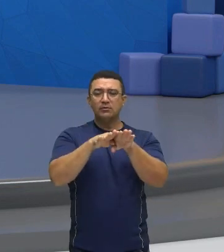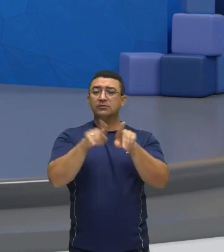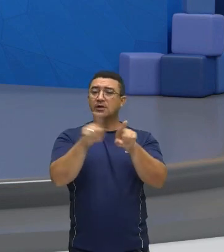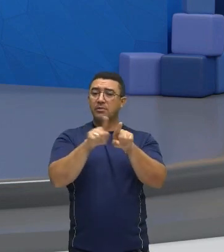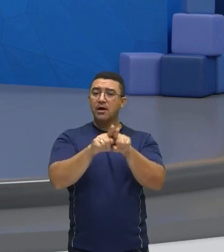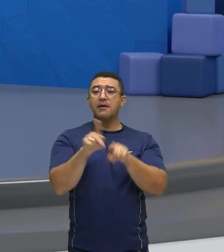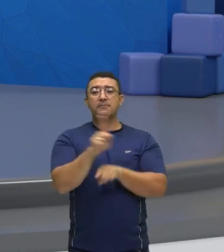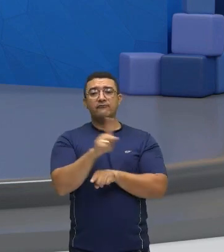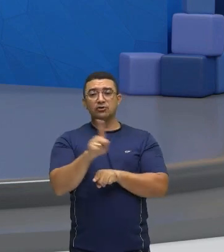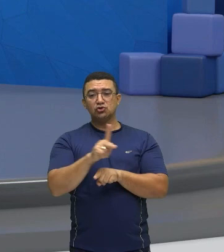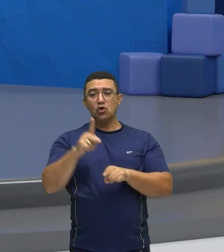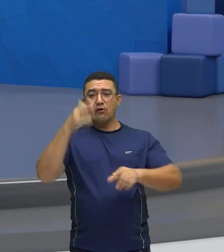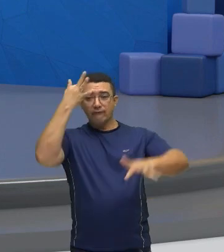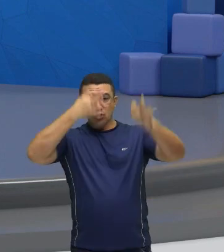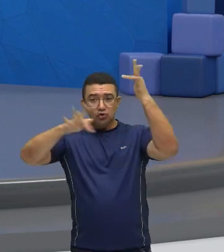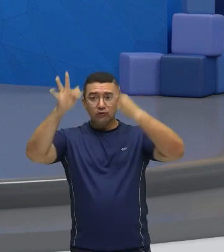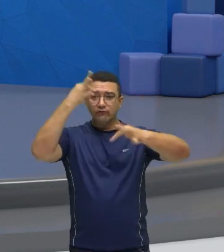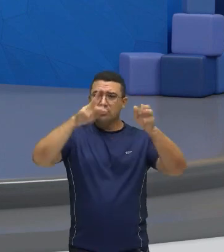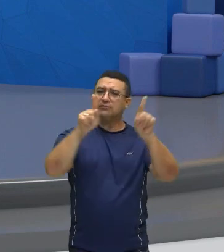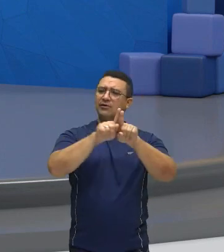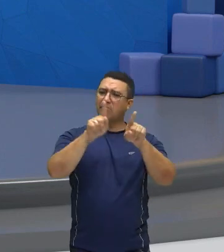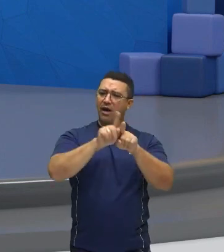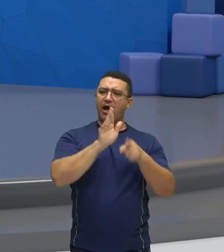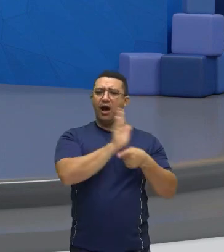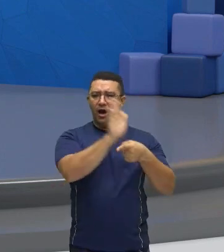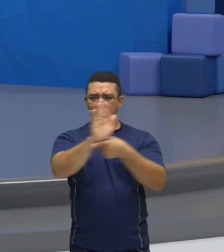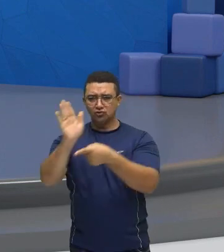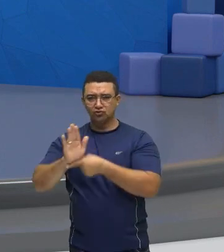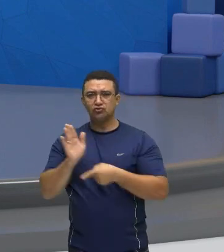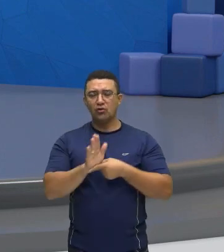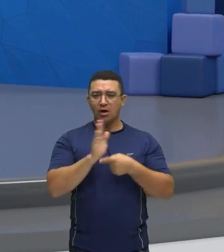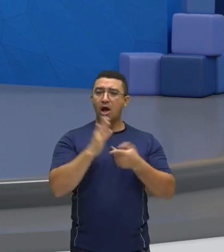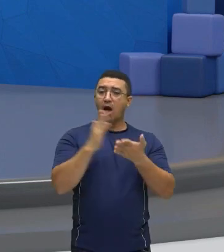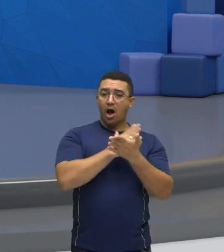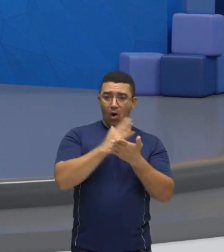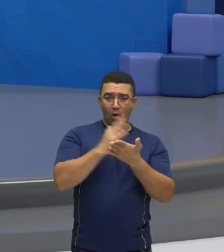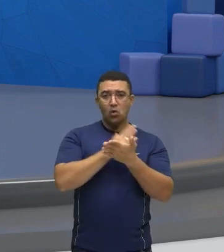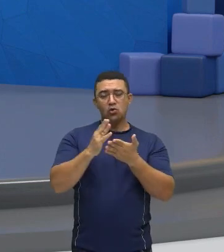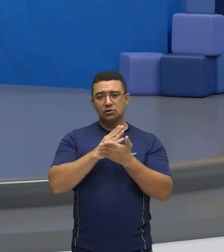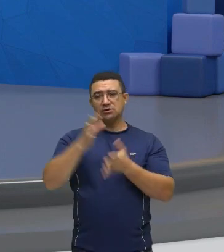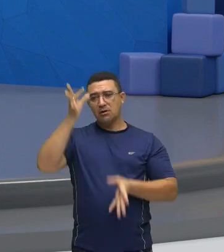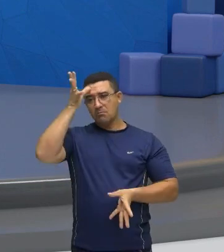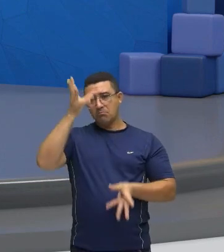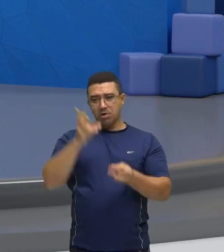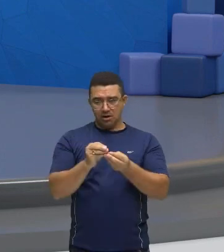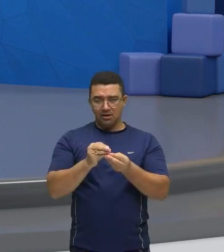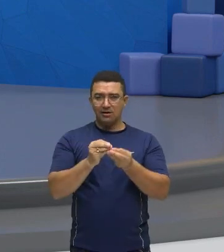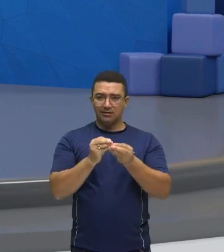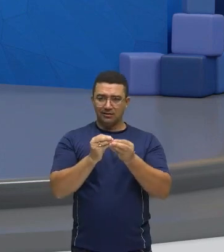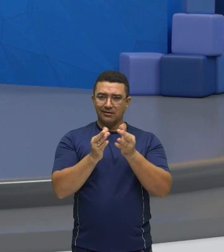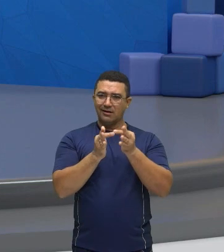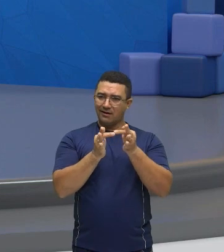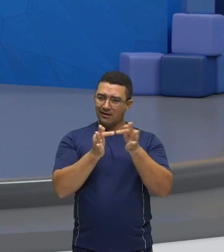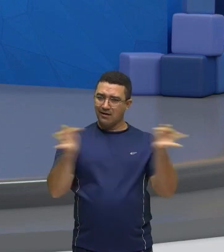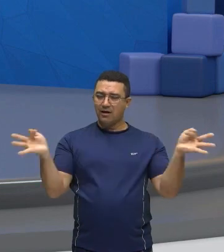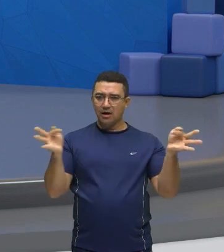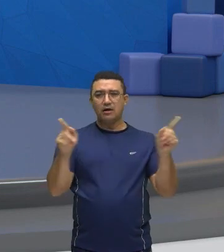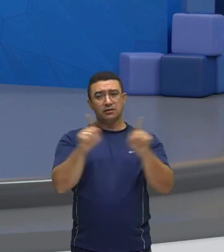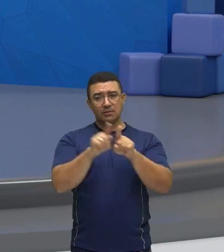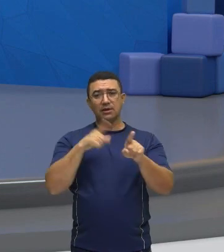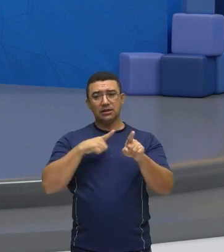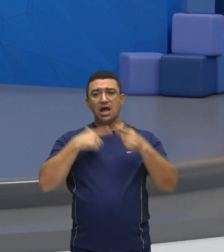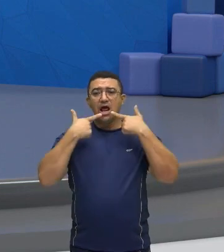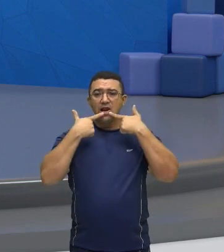auxiliando quanto a esse conceito. Sabemos que muitos deles trazem comparações numa figura de linguagem conhecida como metáfora